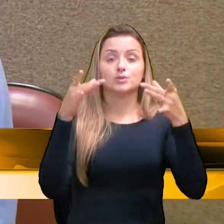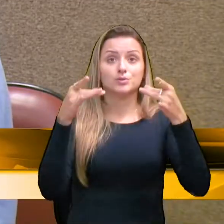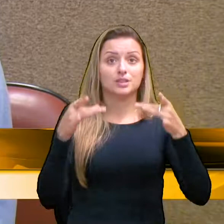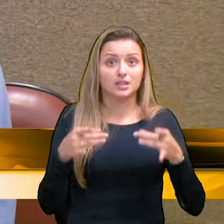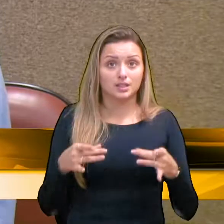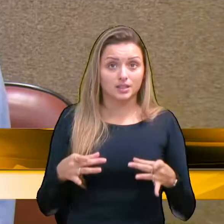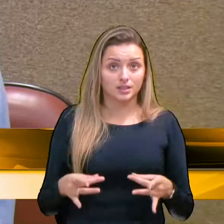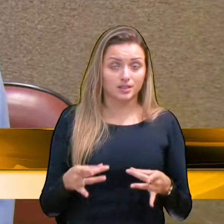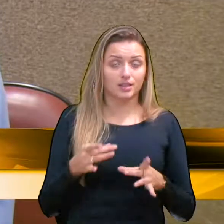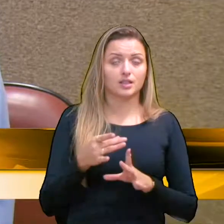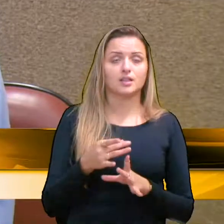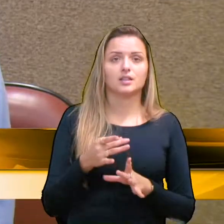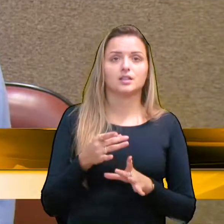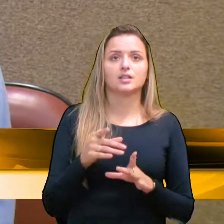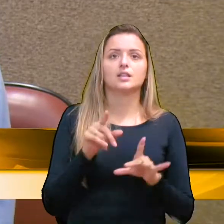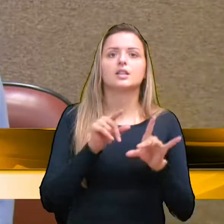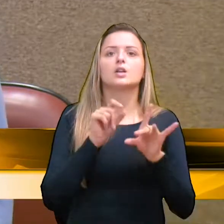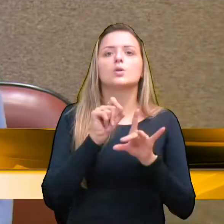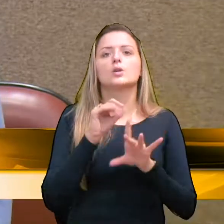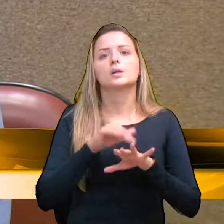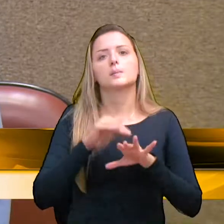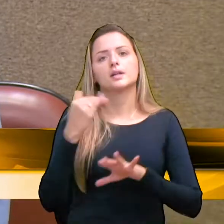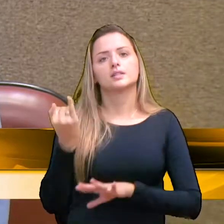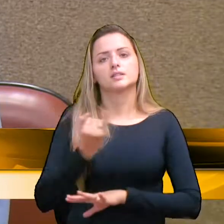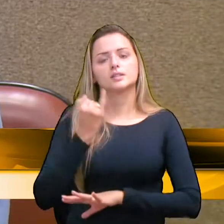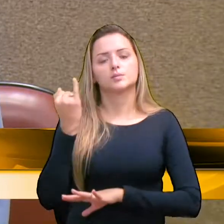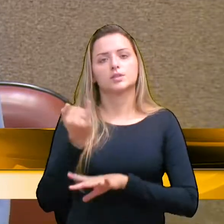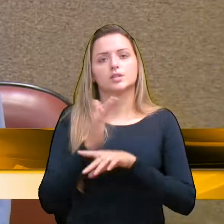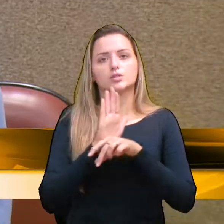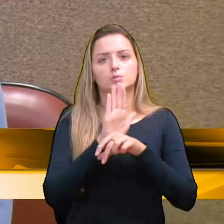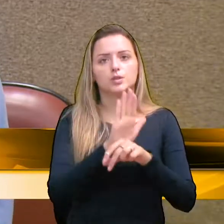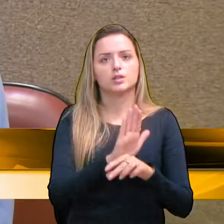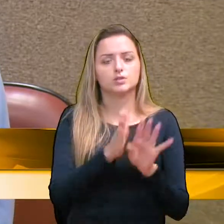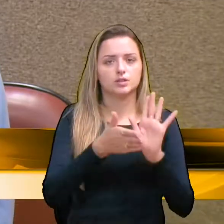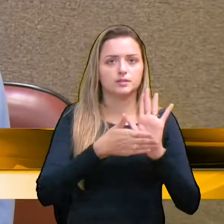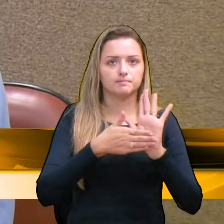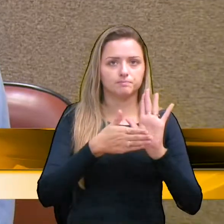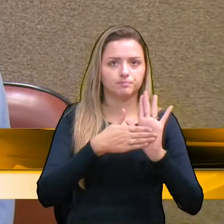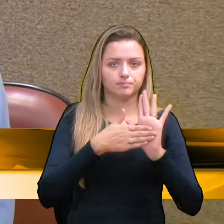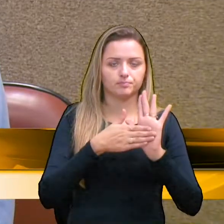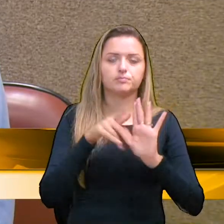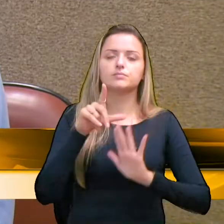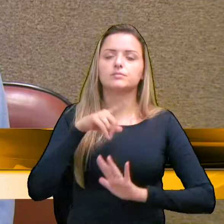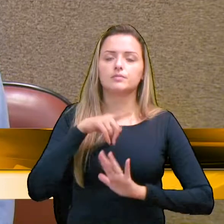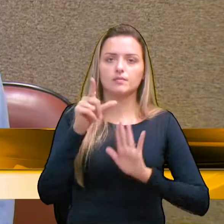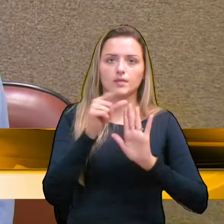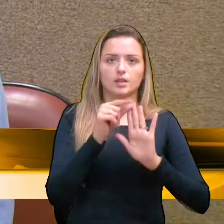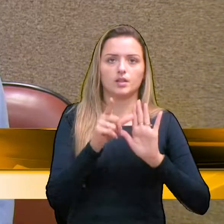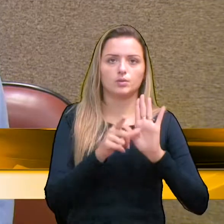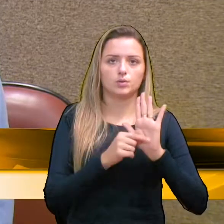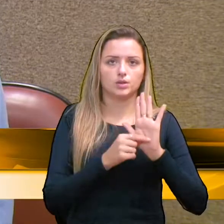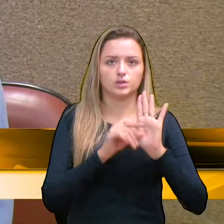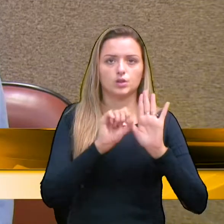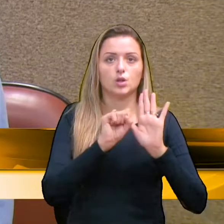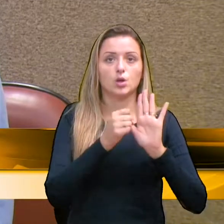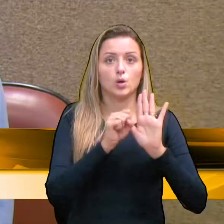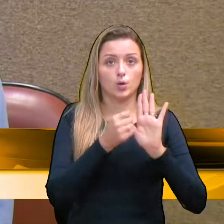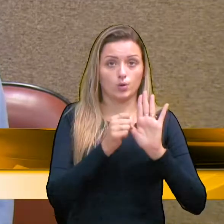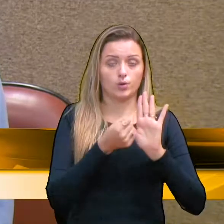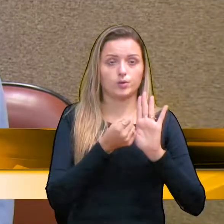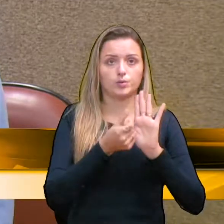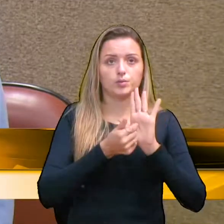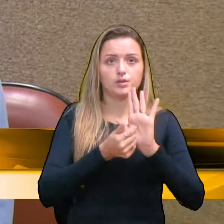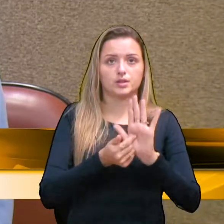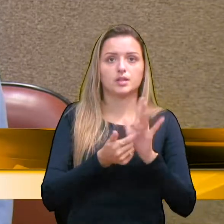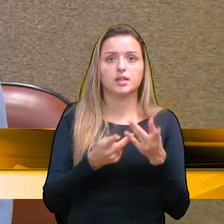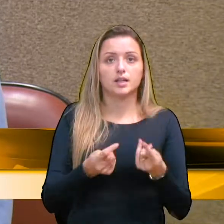categorias, requisitos fundamentais à concessão ao benefício proposto, estabelecendo no artigo 8º que a